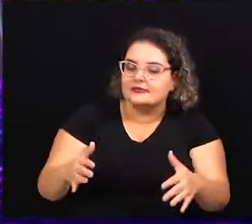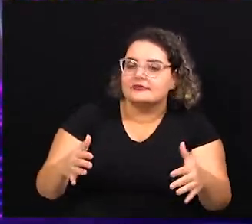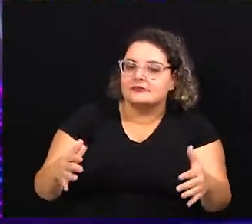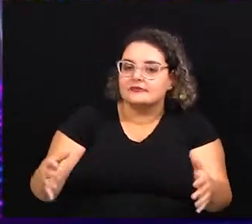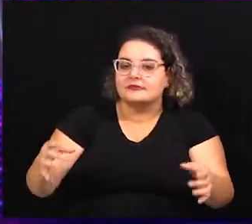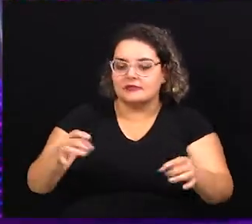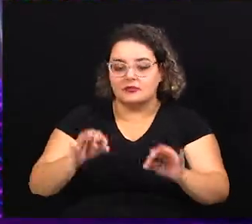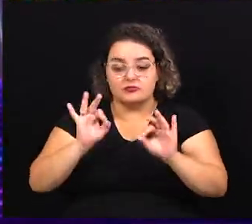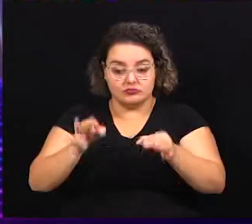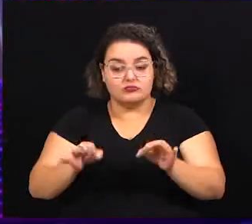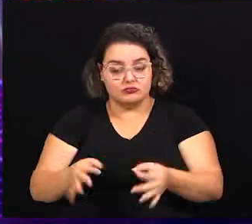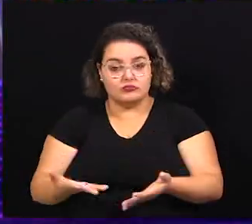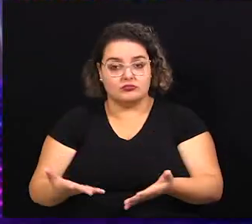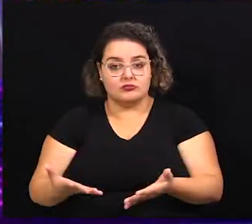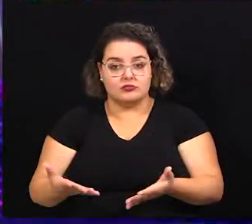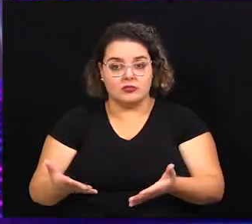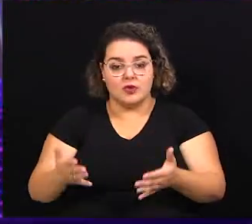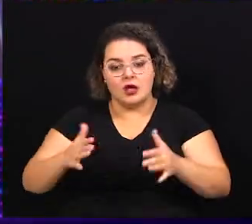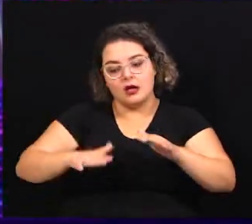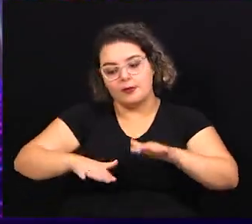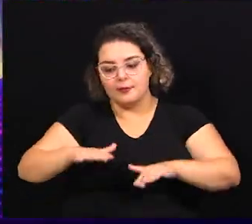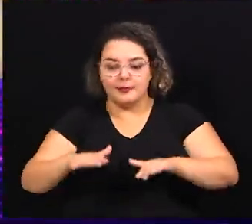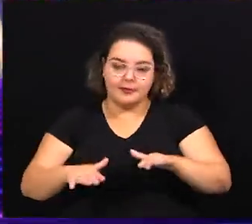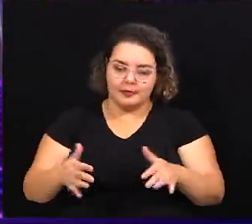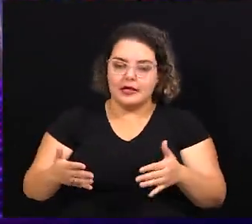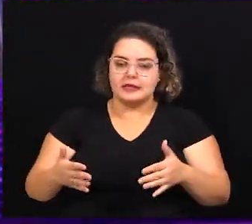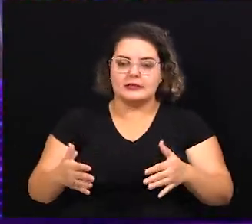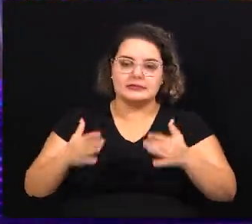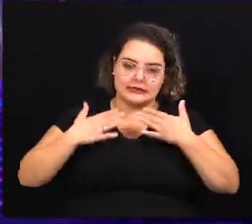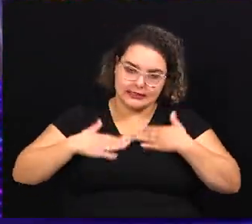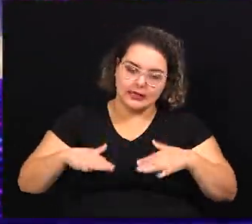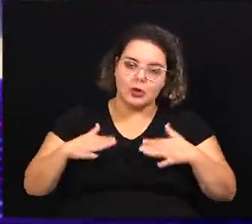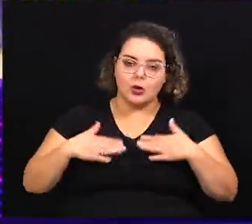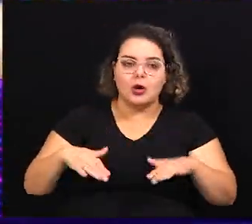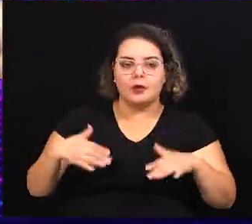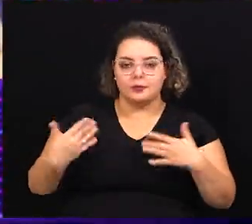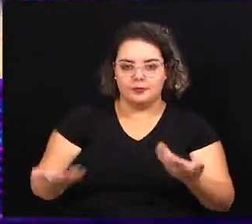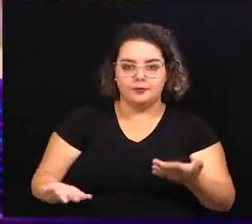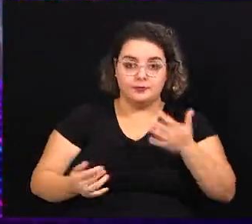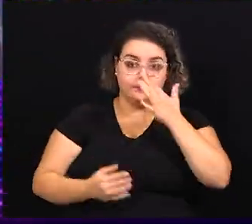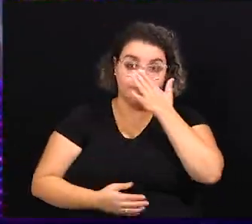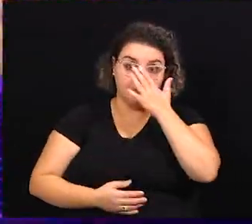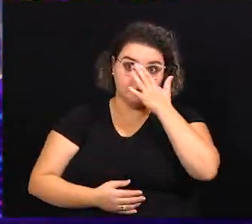história fecha, e dar uma encerrada de forma mais amena. E